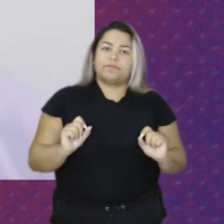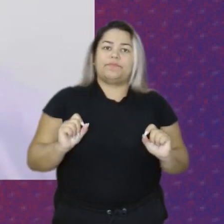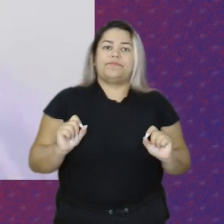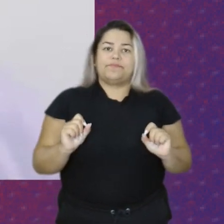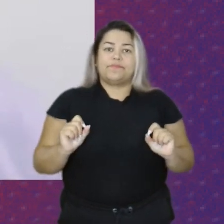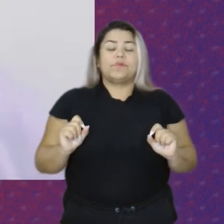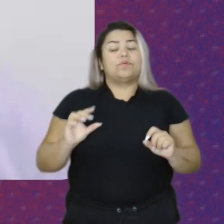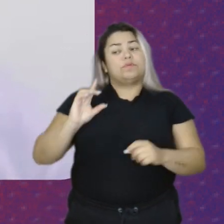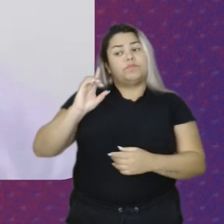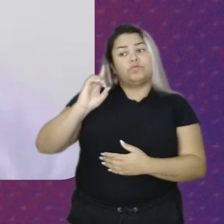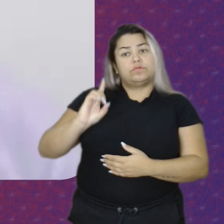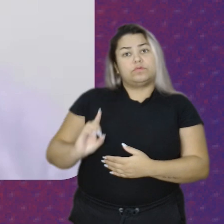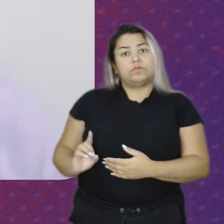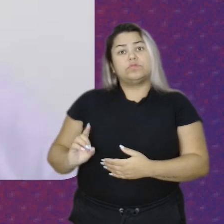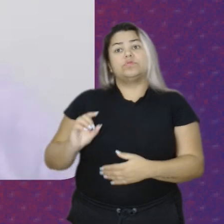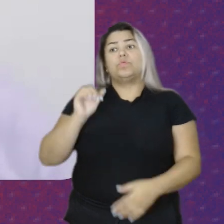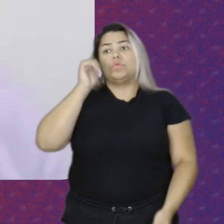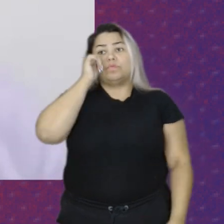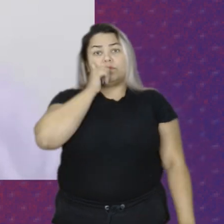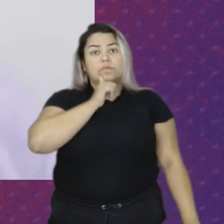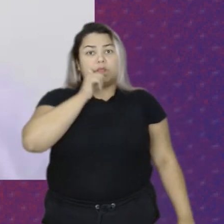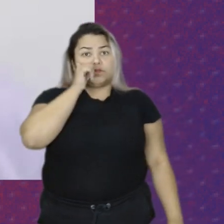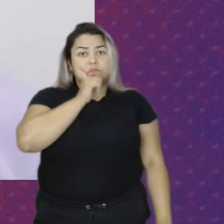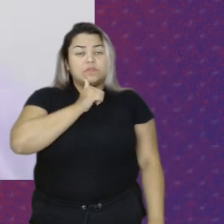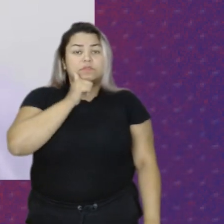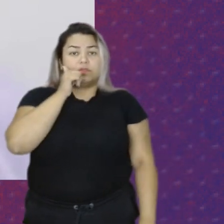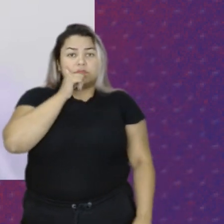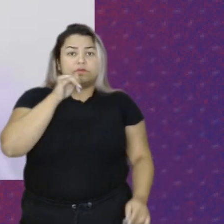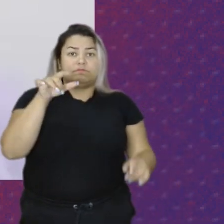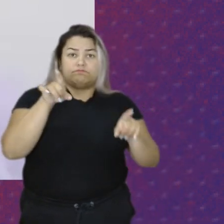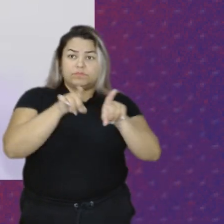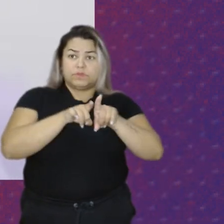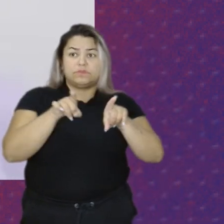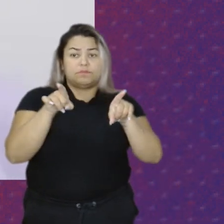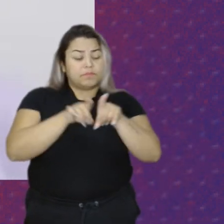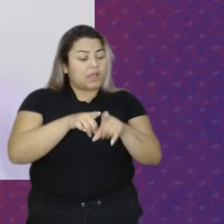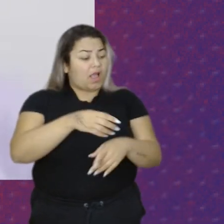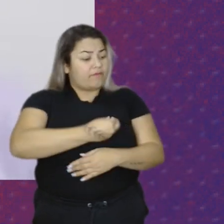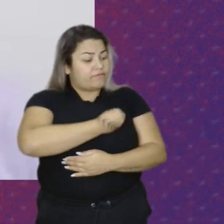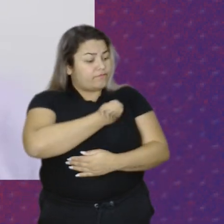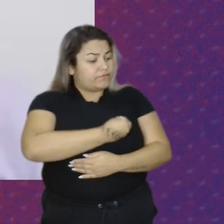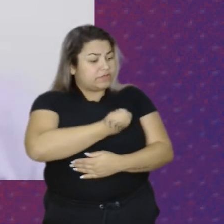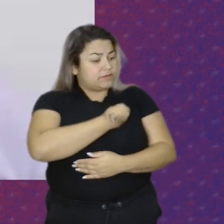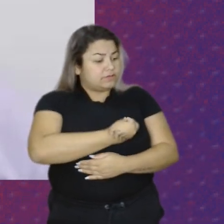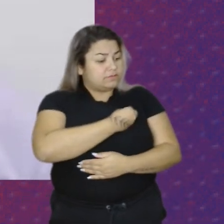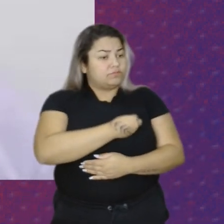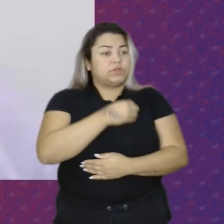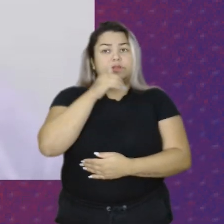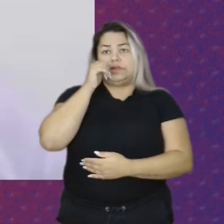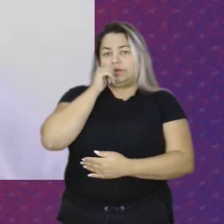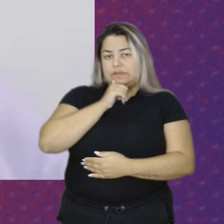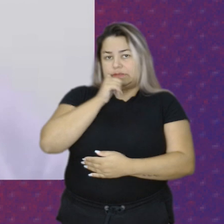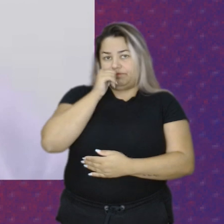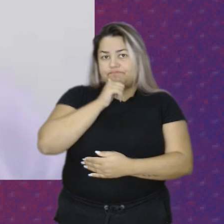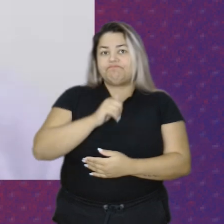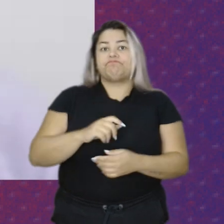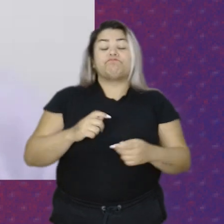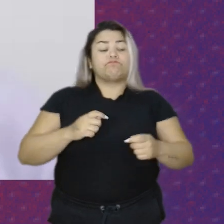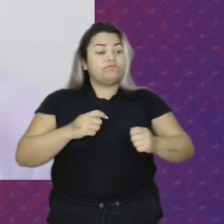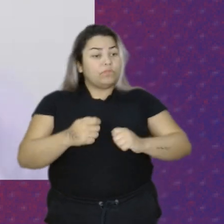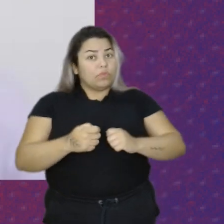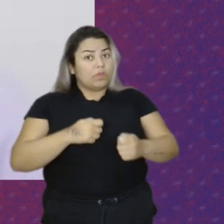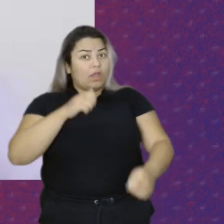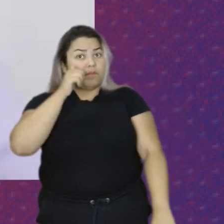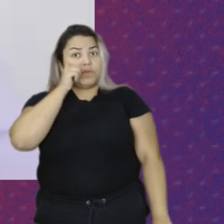e dos direitos de nós mulheres, pela dignidade e a vida das mulheres. Então, a Articulação de